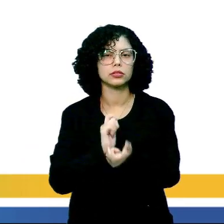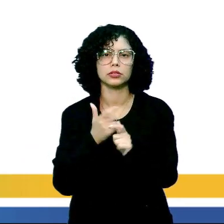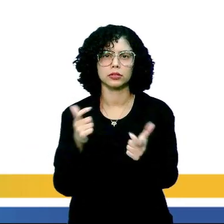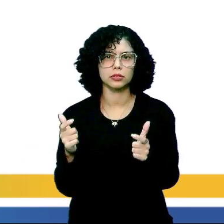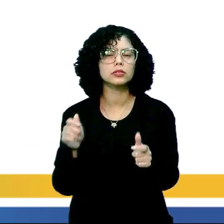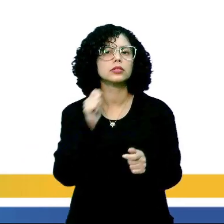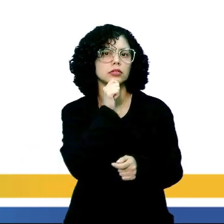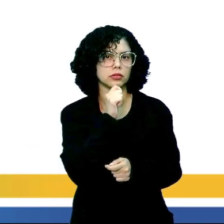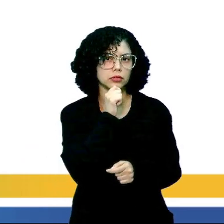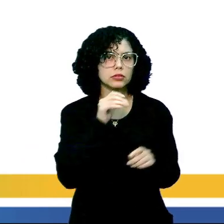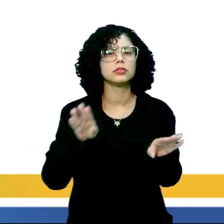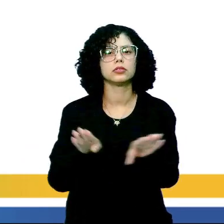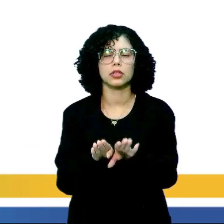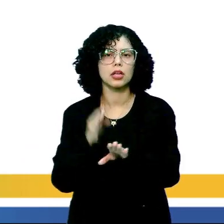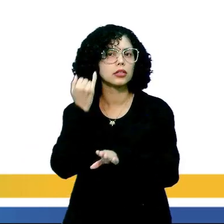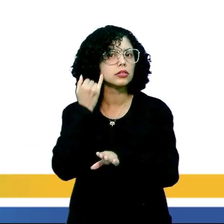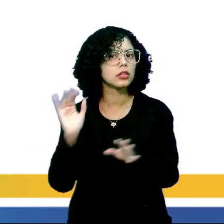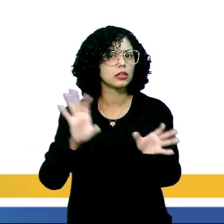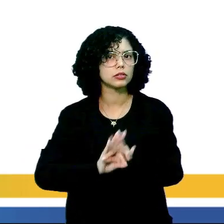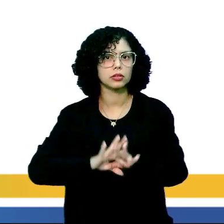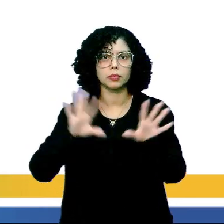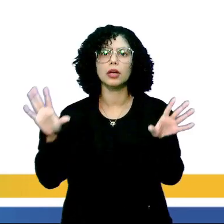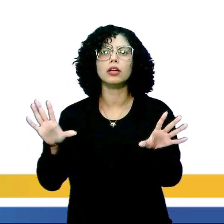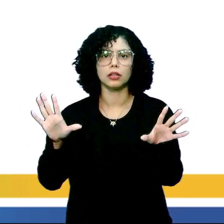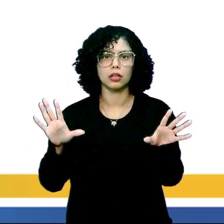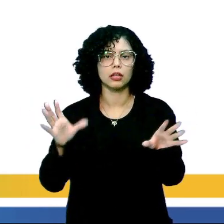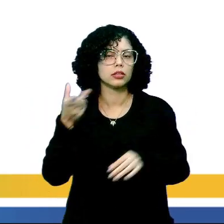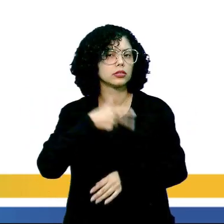hegemônico, né? Tinha a ideia de se libertar dos